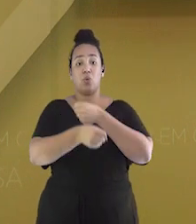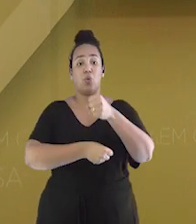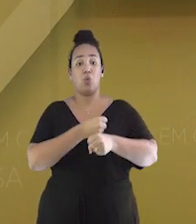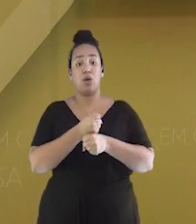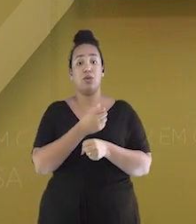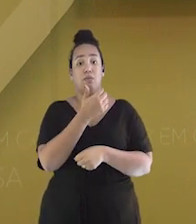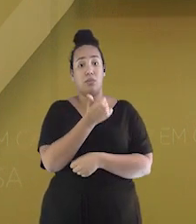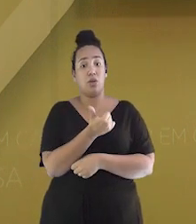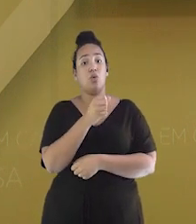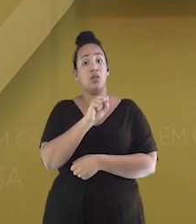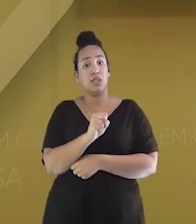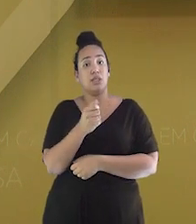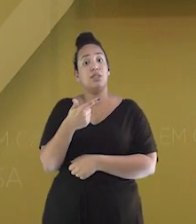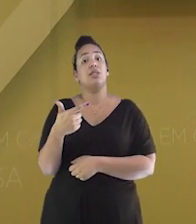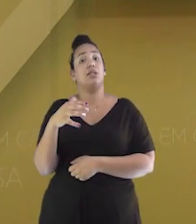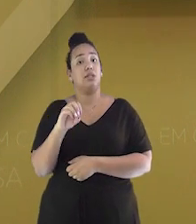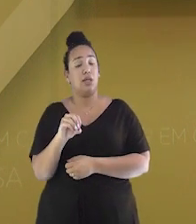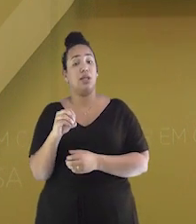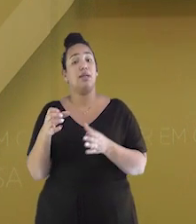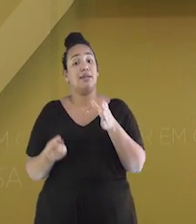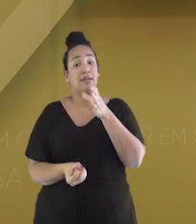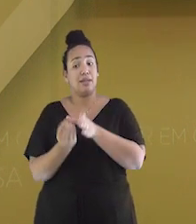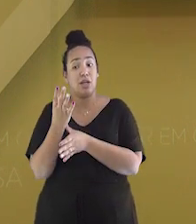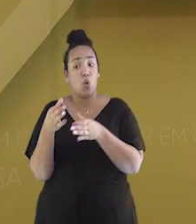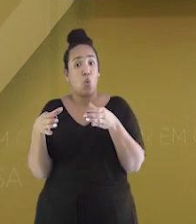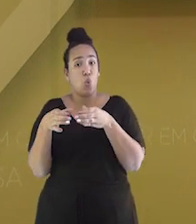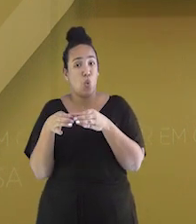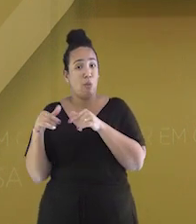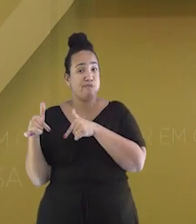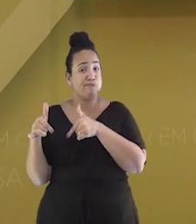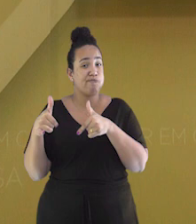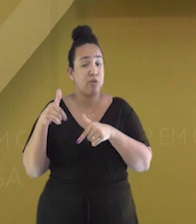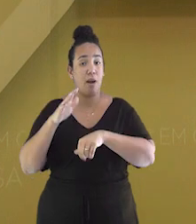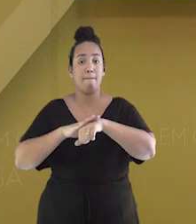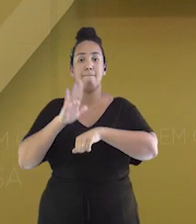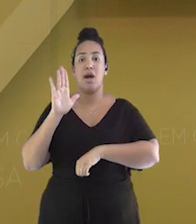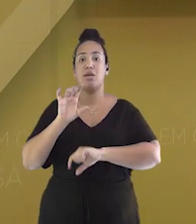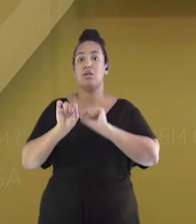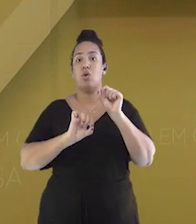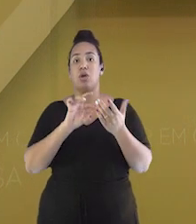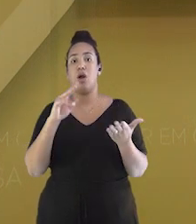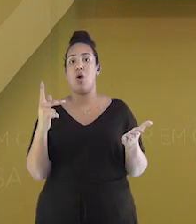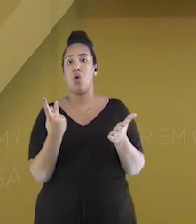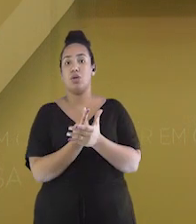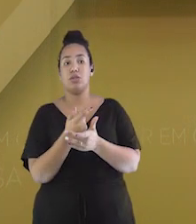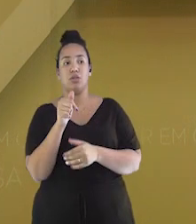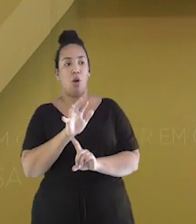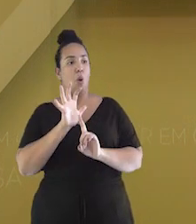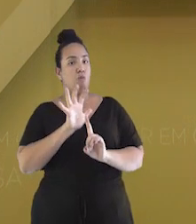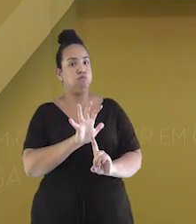1870 que se forma um movimento mais expressivo. Isso aumentou a pressão para que a